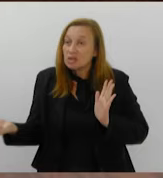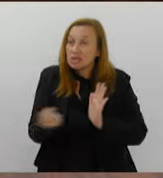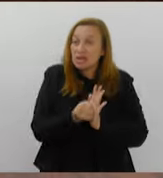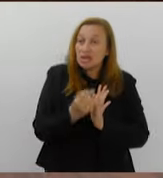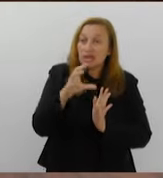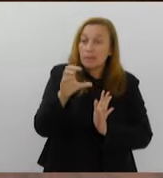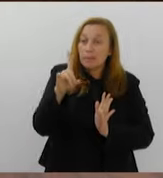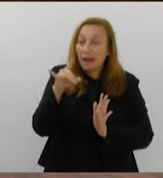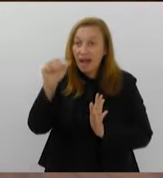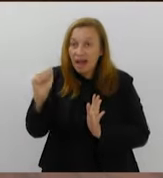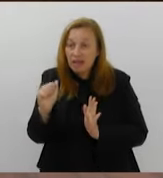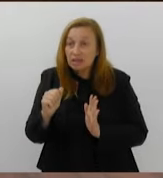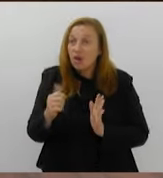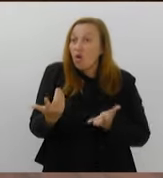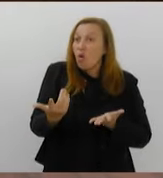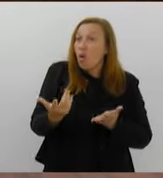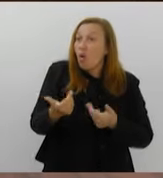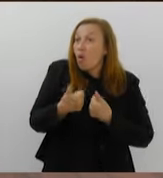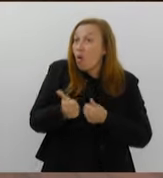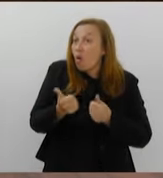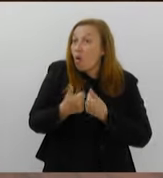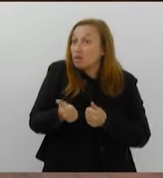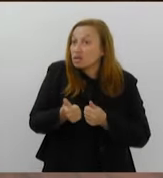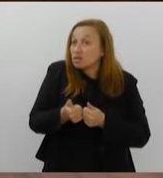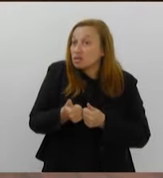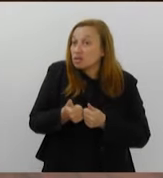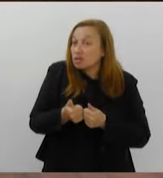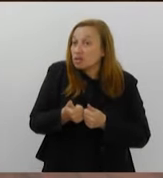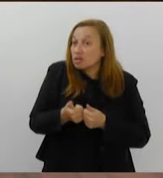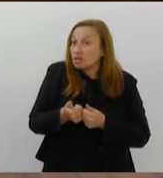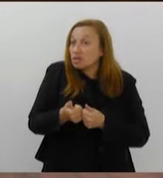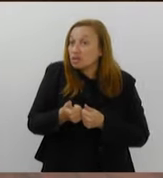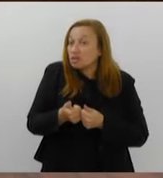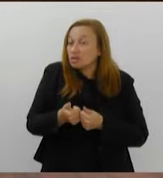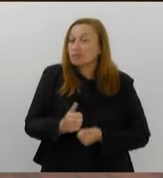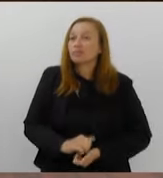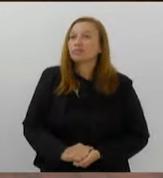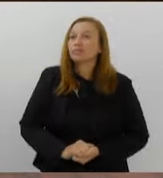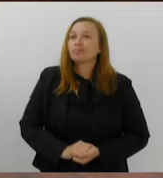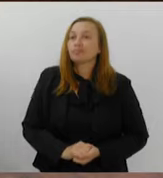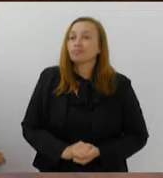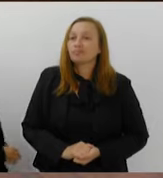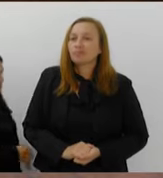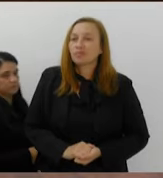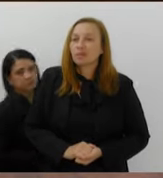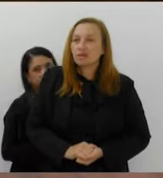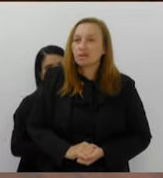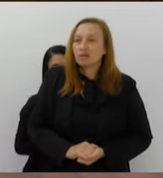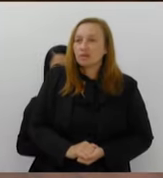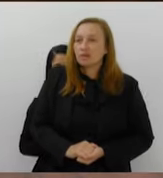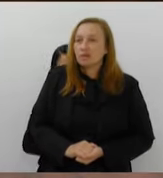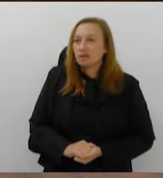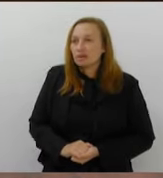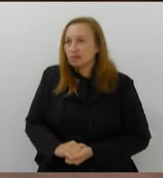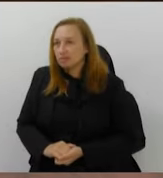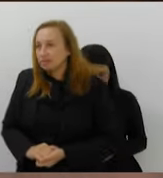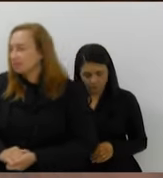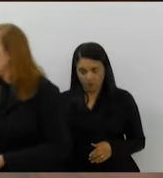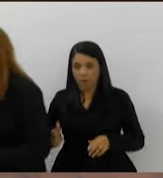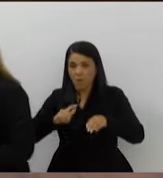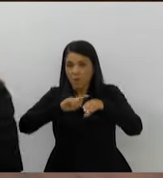placas, ônibus que ali era notório, deputado Marcelo Dino, o pneu